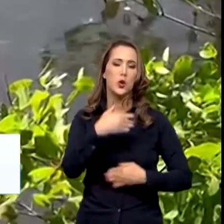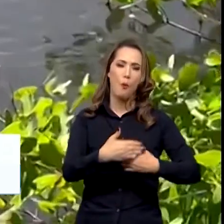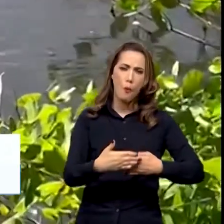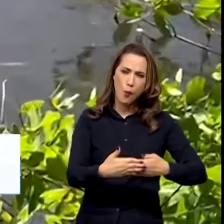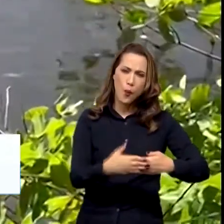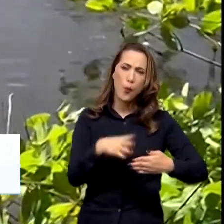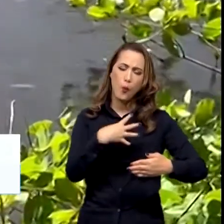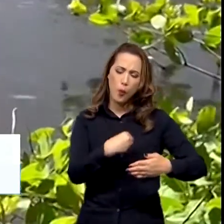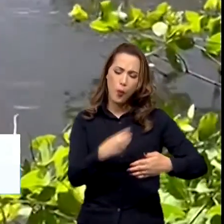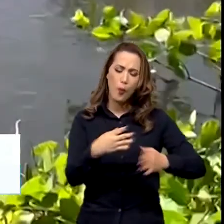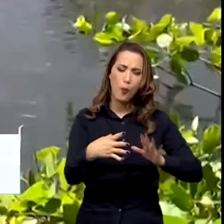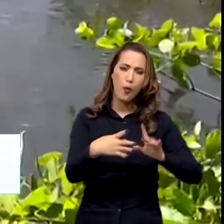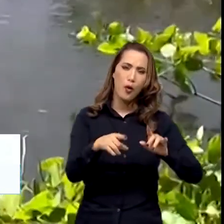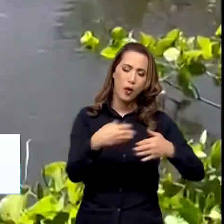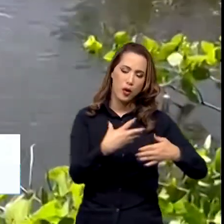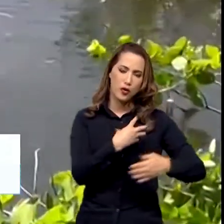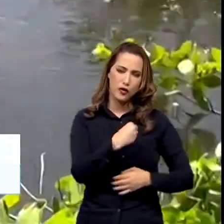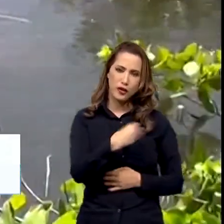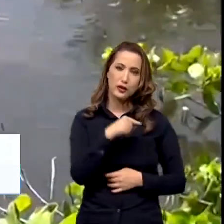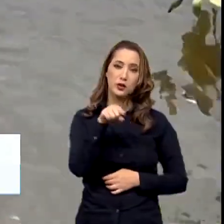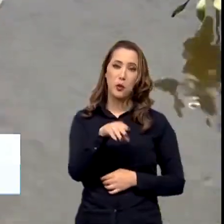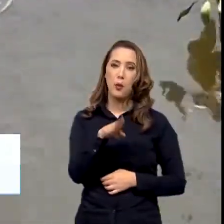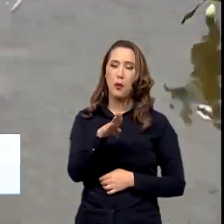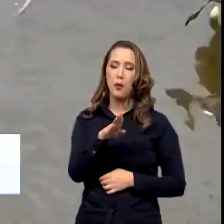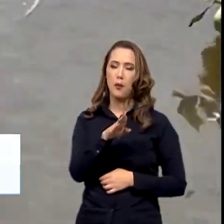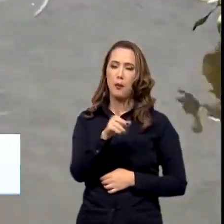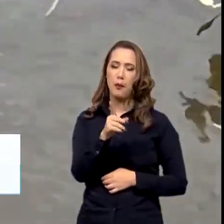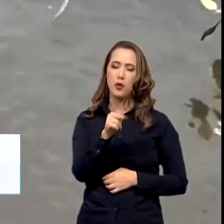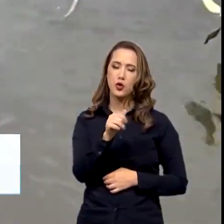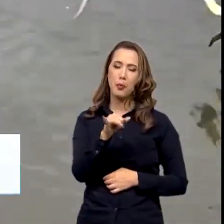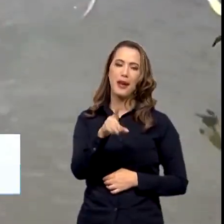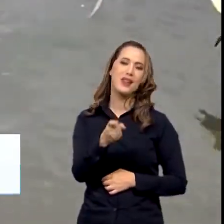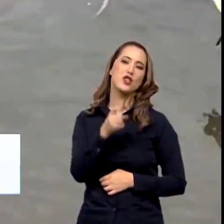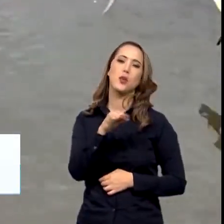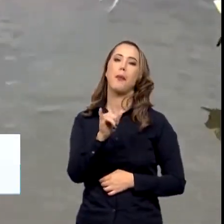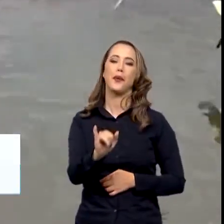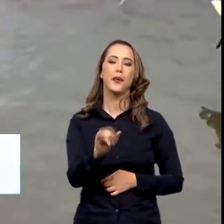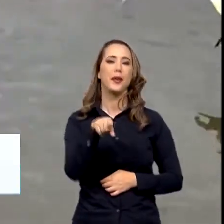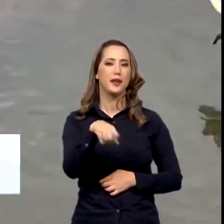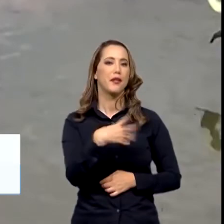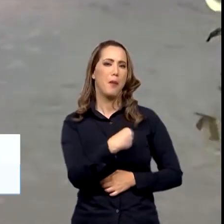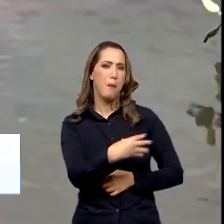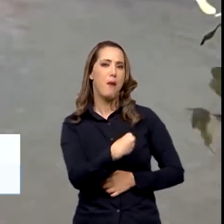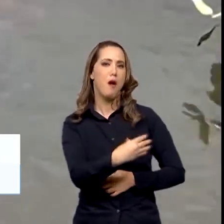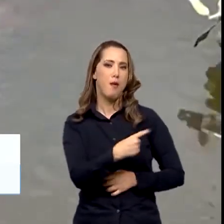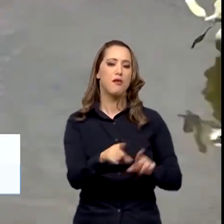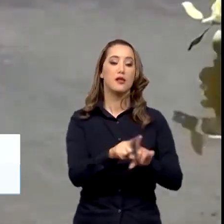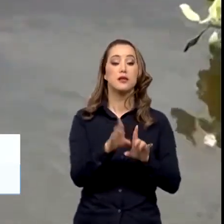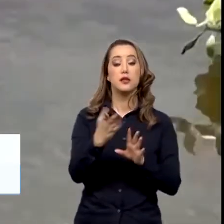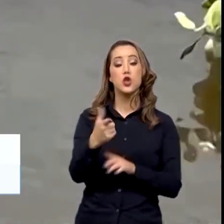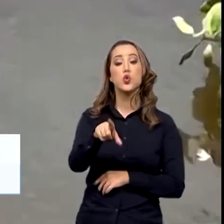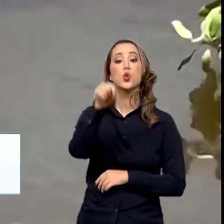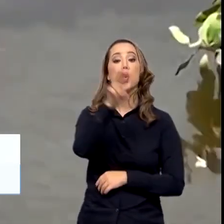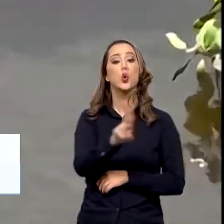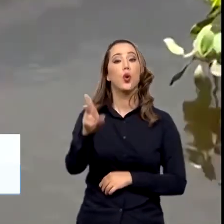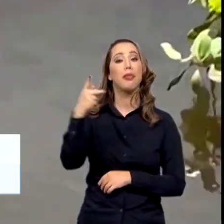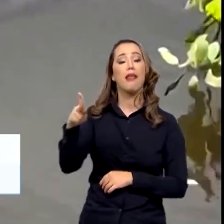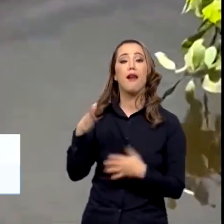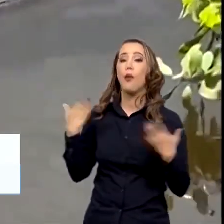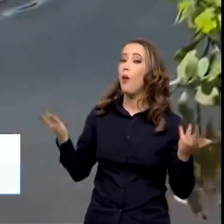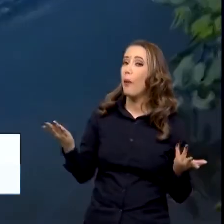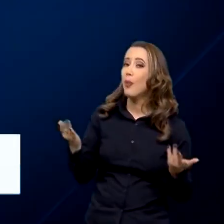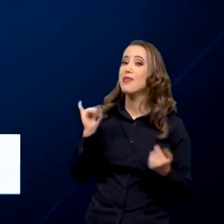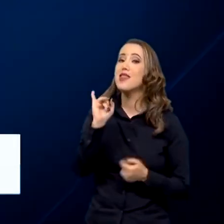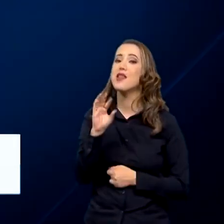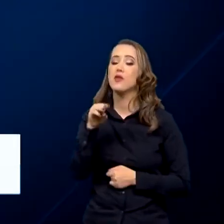bem e estão na fase de amamentação. E para escolher um nome para ela, a equipe do ICMBio da Costa dos